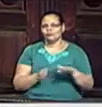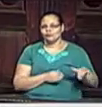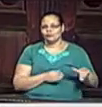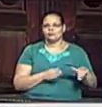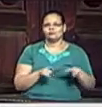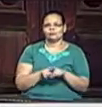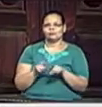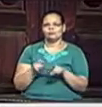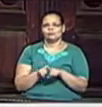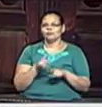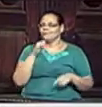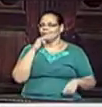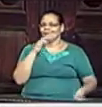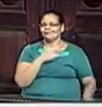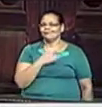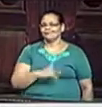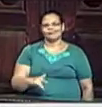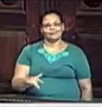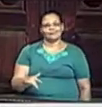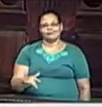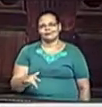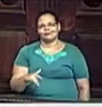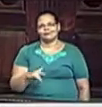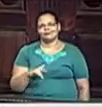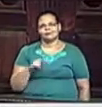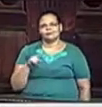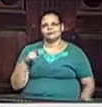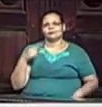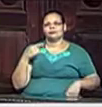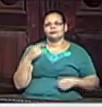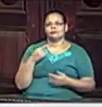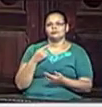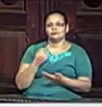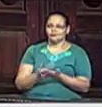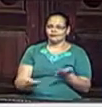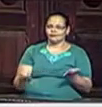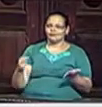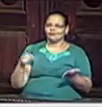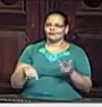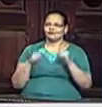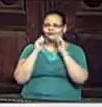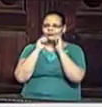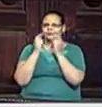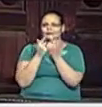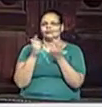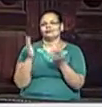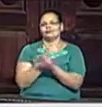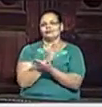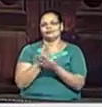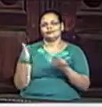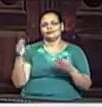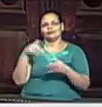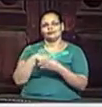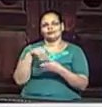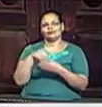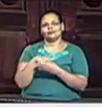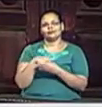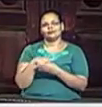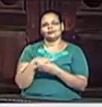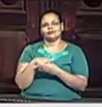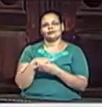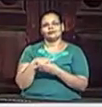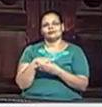rejeitadas. Infelizmente, fui derrotado nesta casa, com alguns votos que me